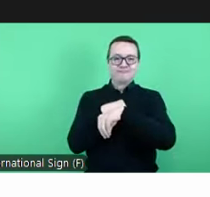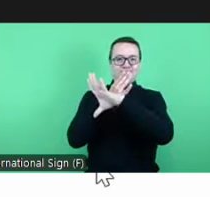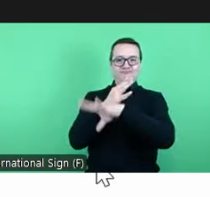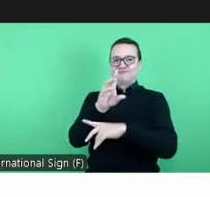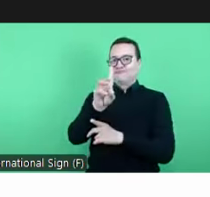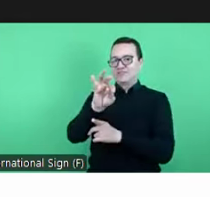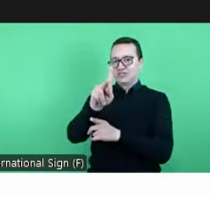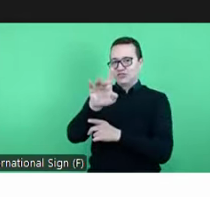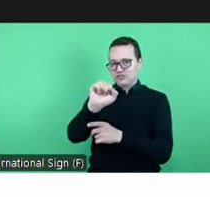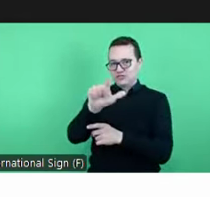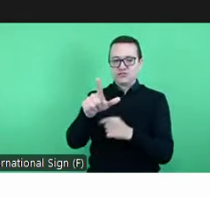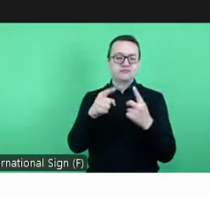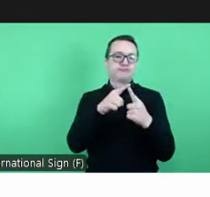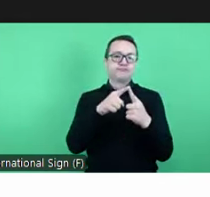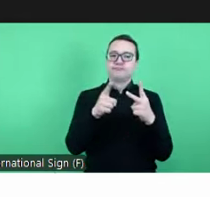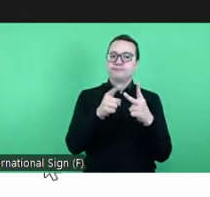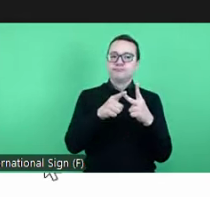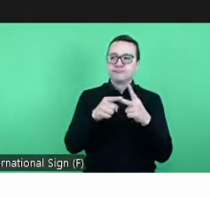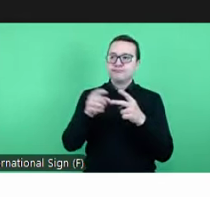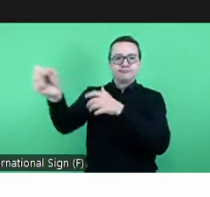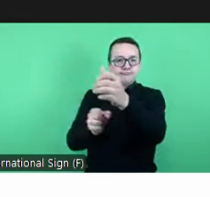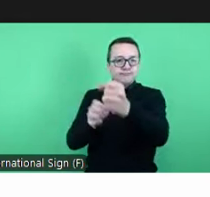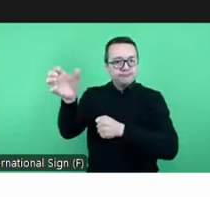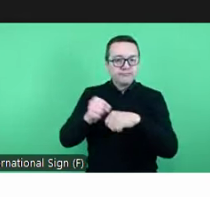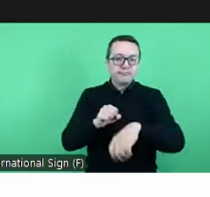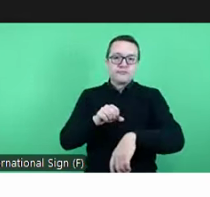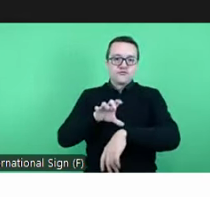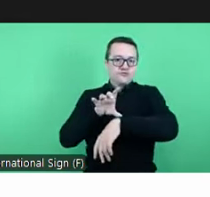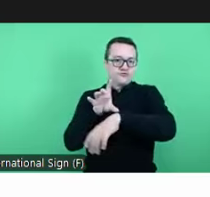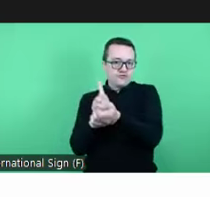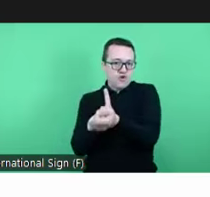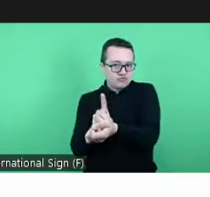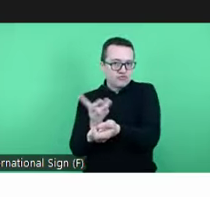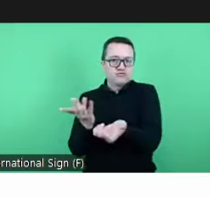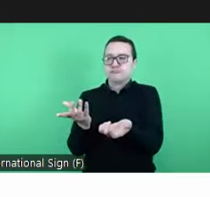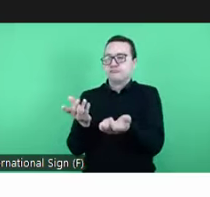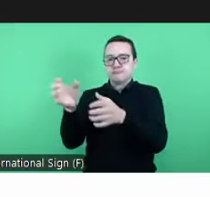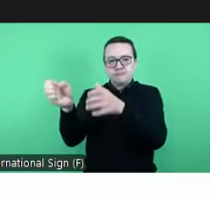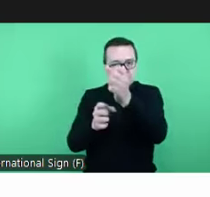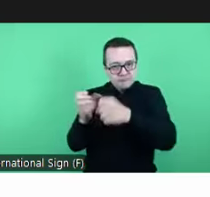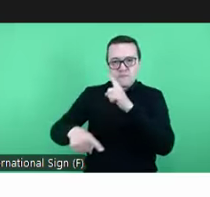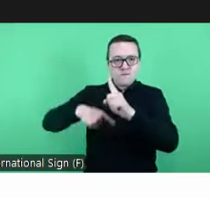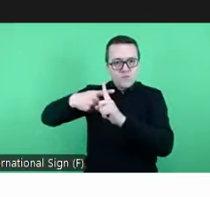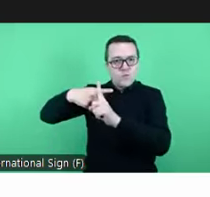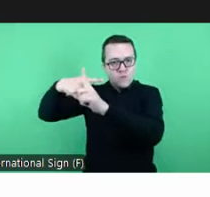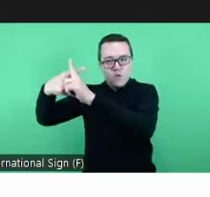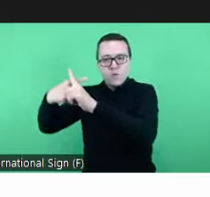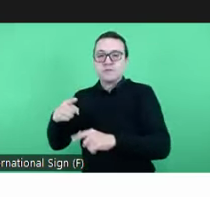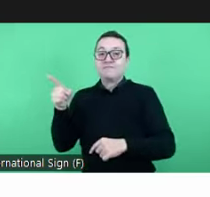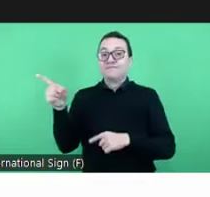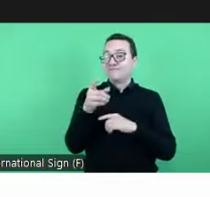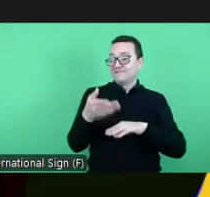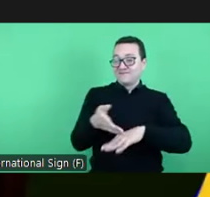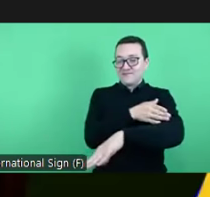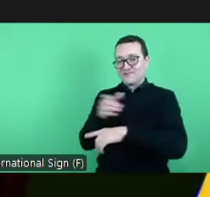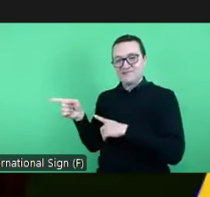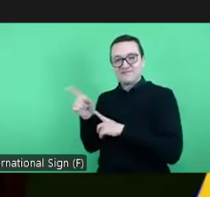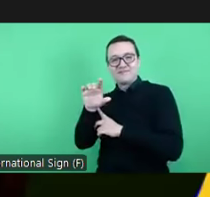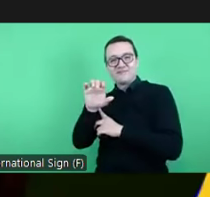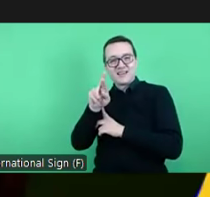Magicus bem trouxe, program, a quantidade de recursos que a popular gente investe em drugstore, medicamento é the amount enorme. of funds